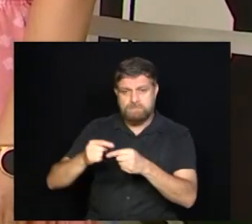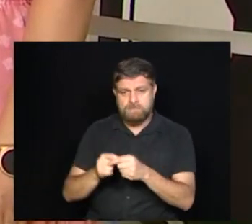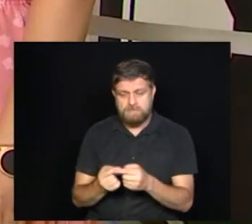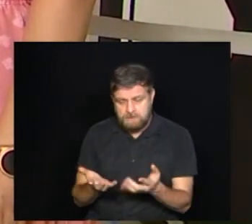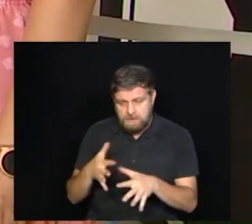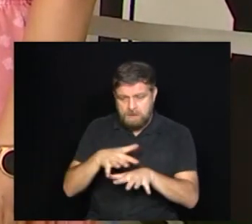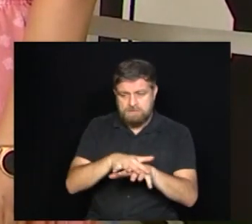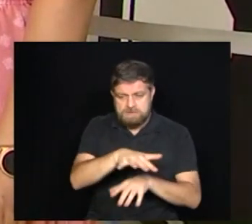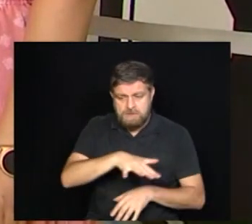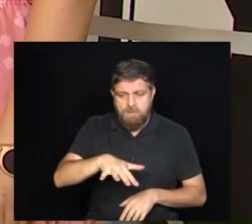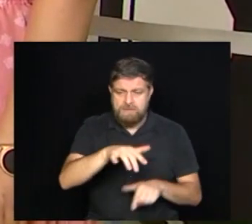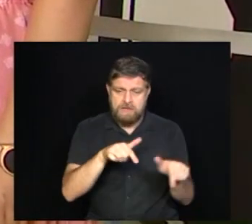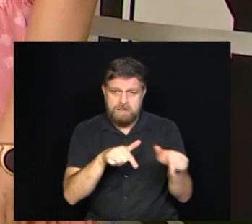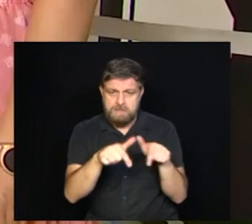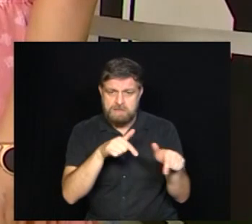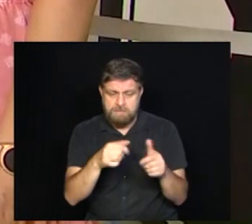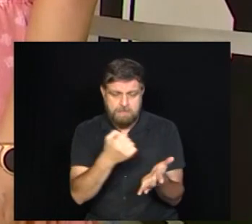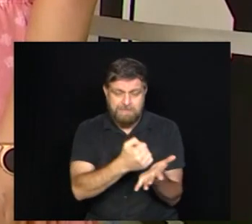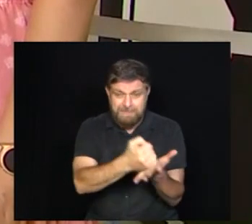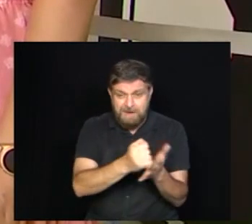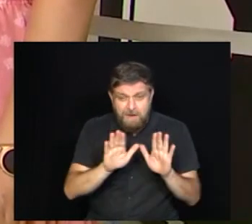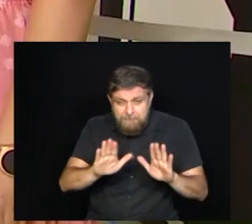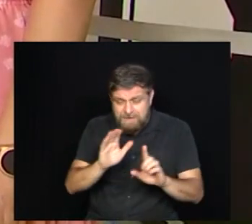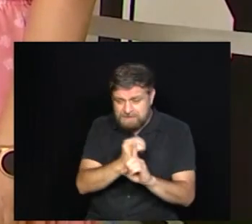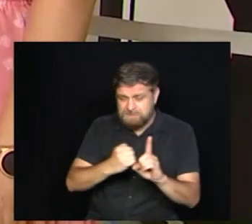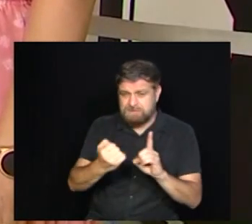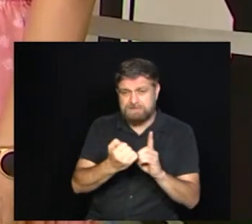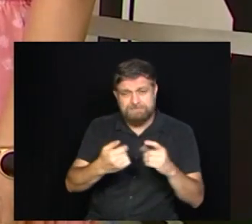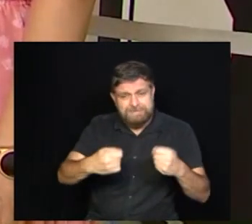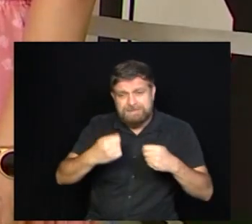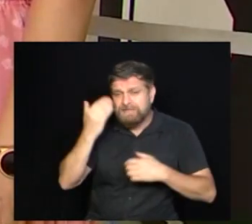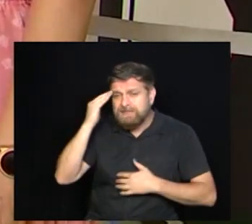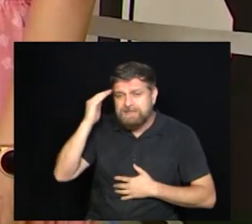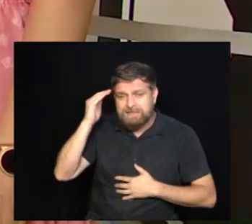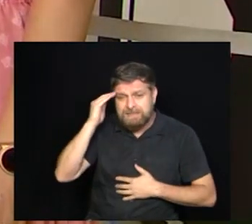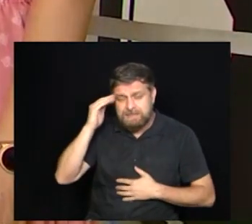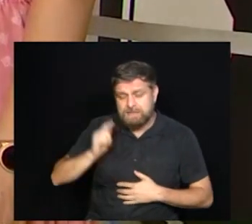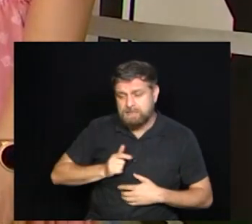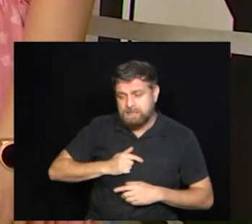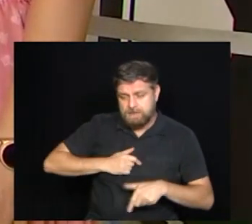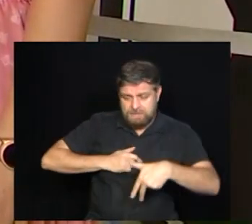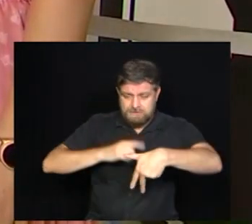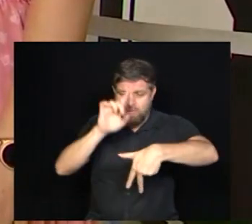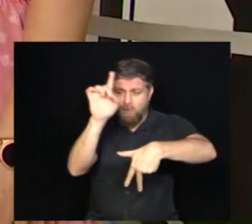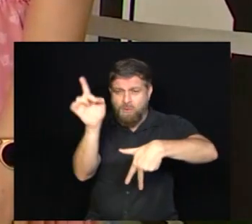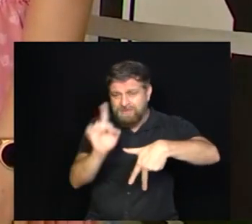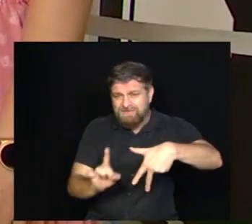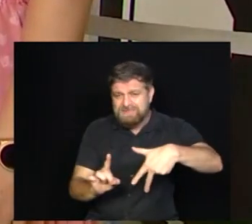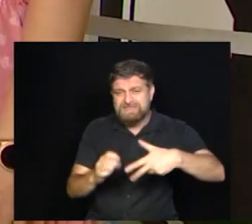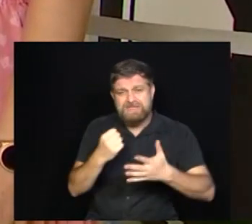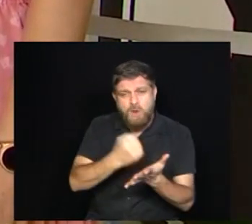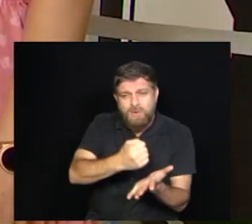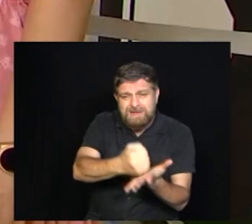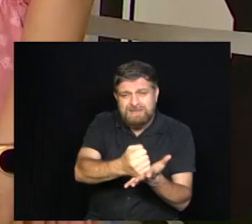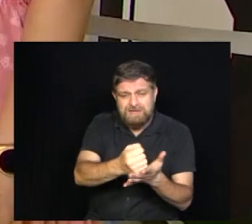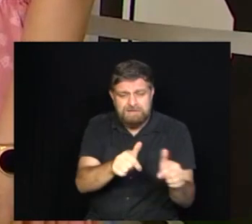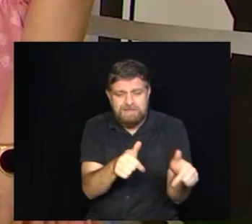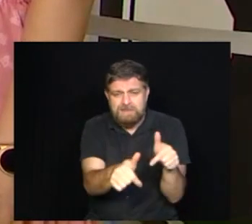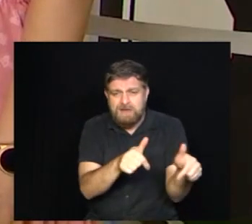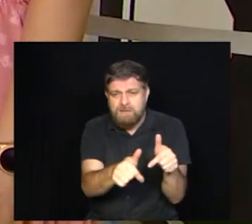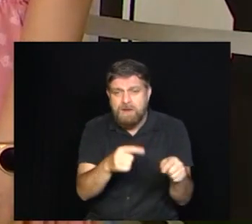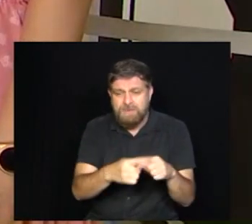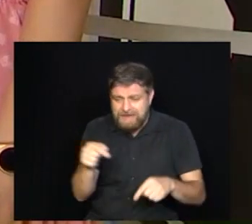no mercado de trabalho, mas que a sociedade precisa entender que contratar pessoas com deficiência porque elas